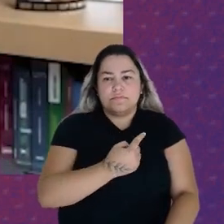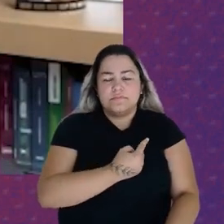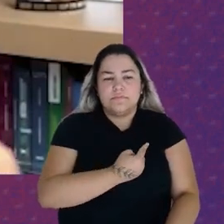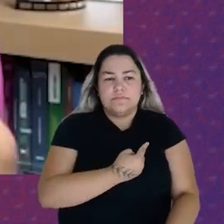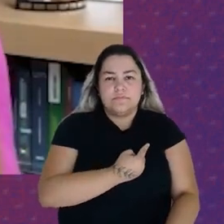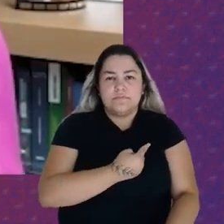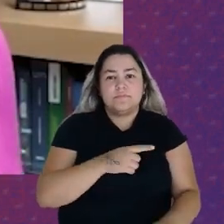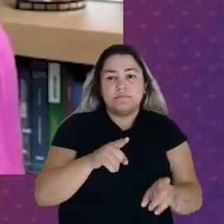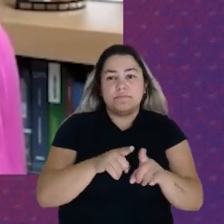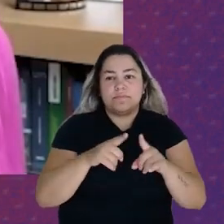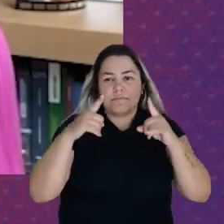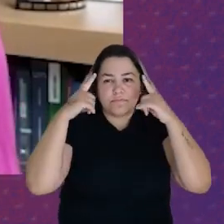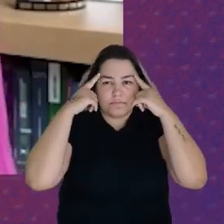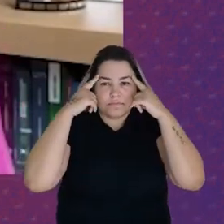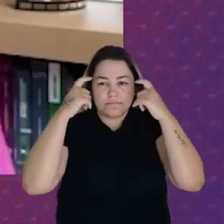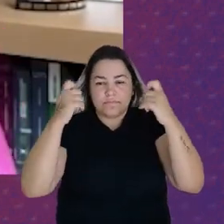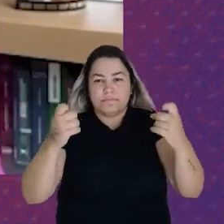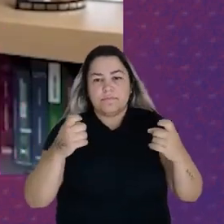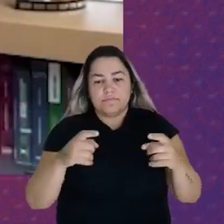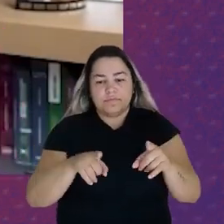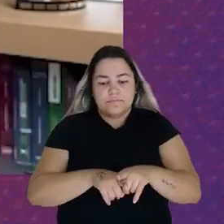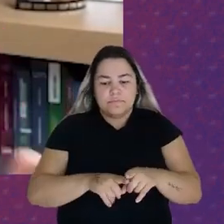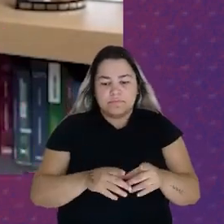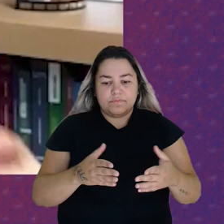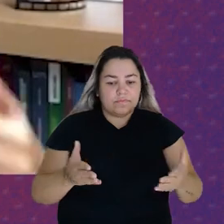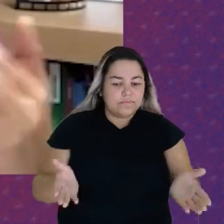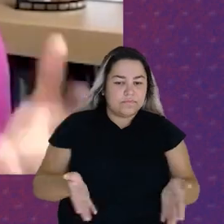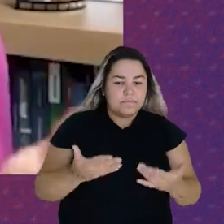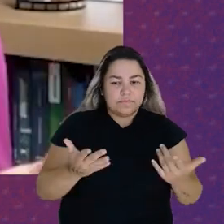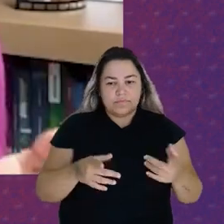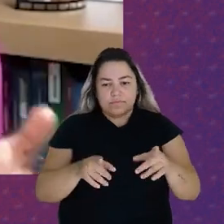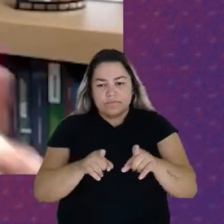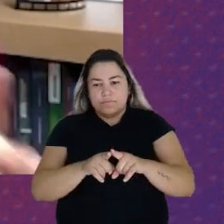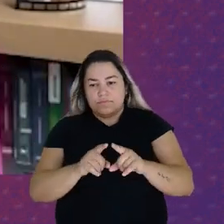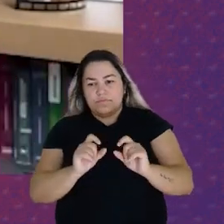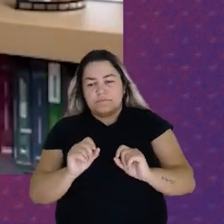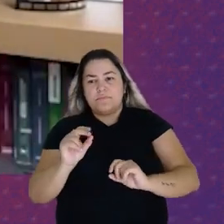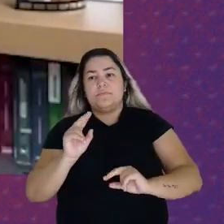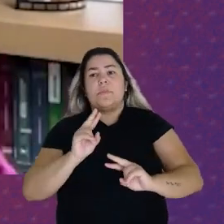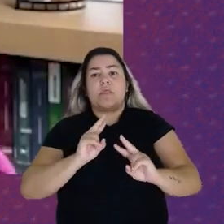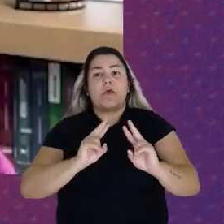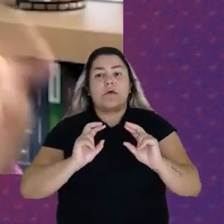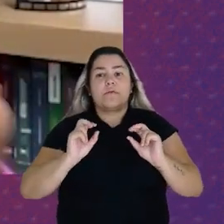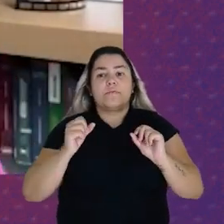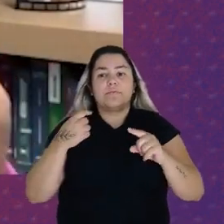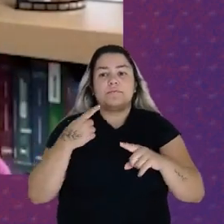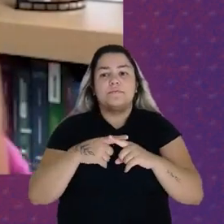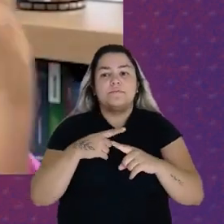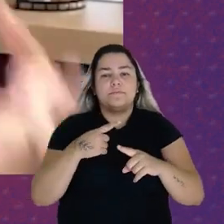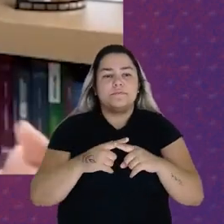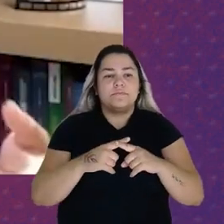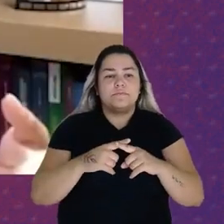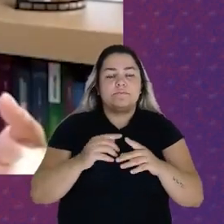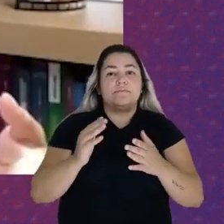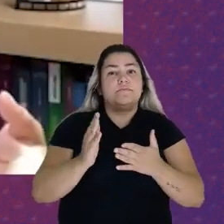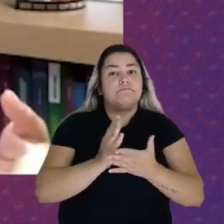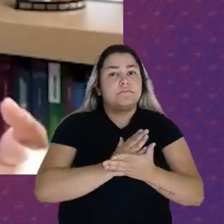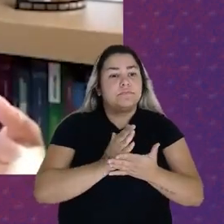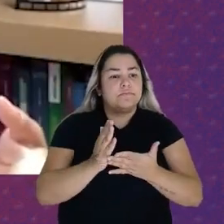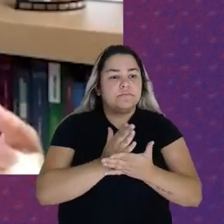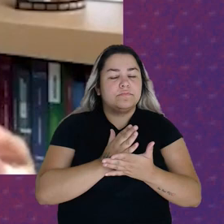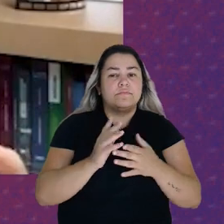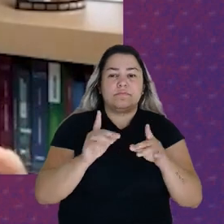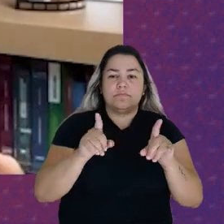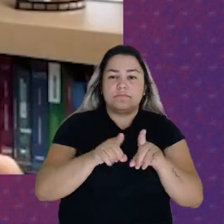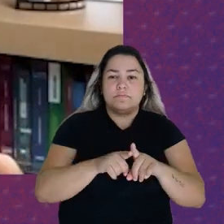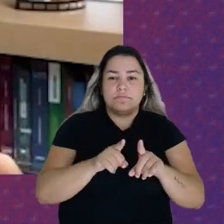essas violências que nos invisibilizam também nos inviabilizam. Por quê? À medida que a gente não aparece, que a